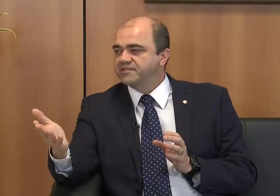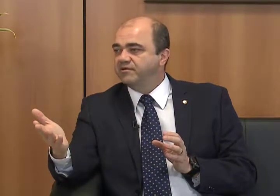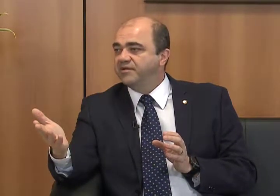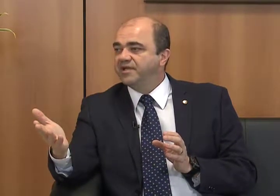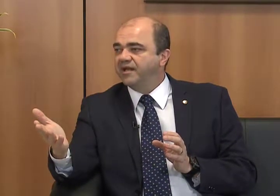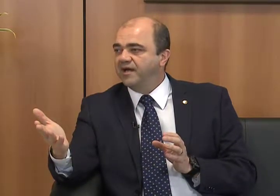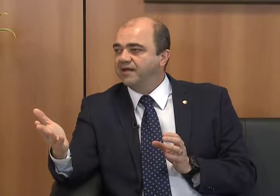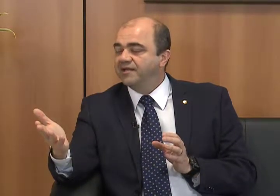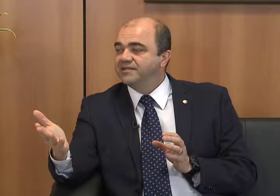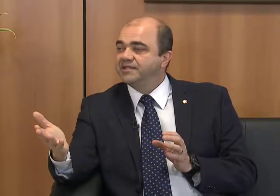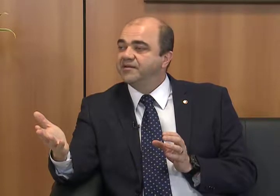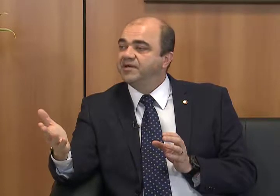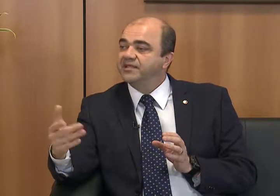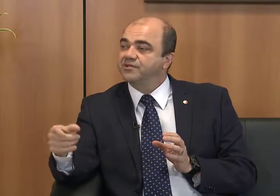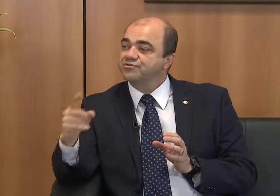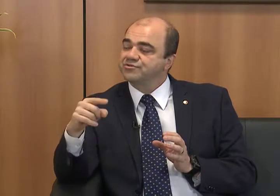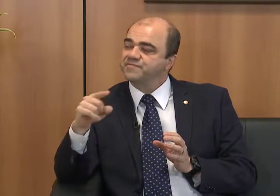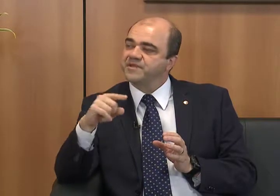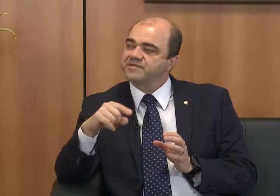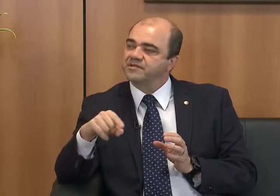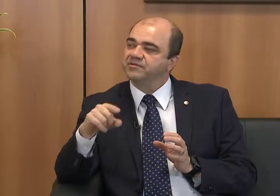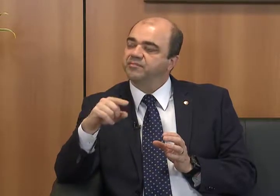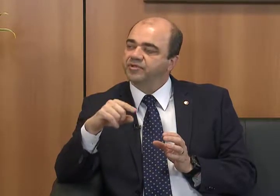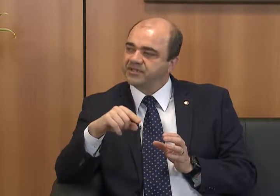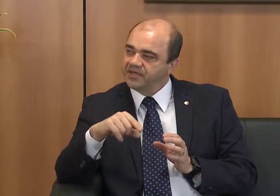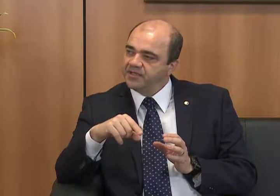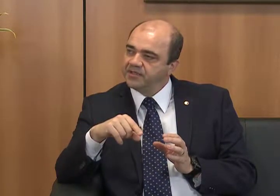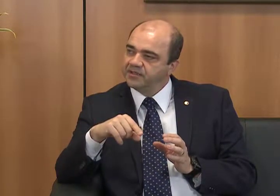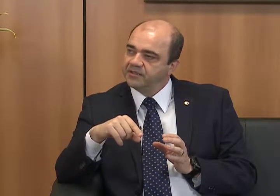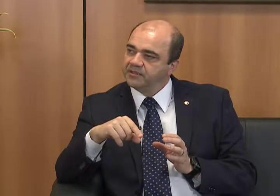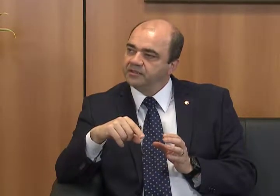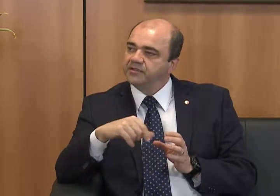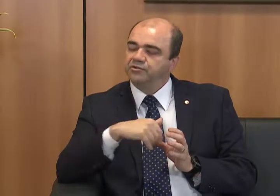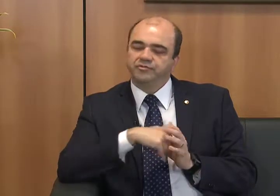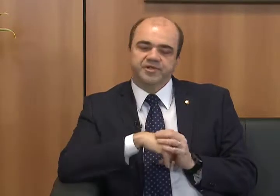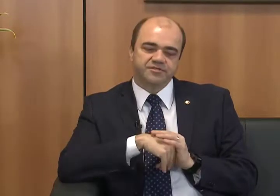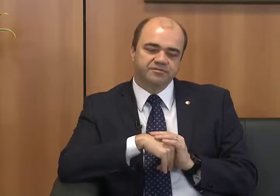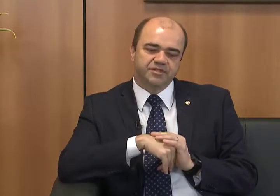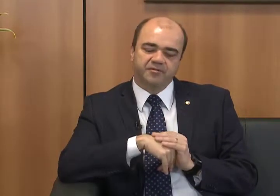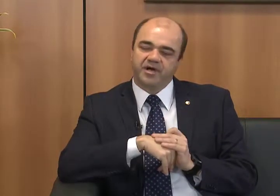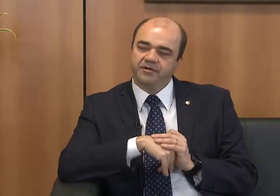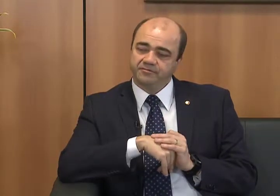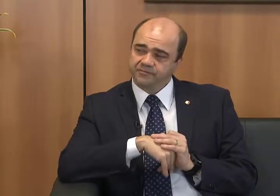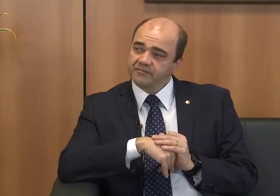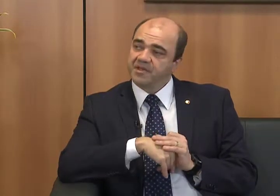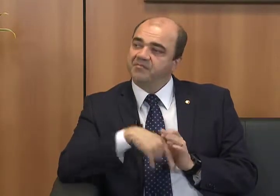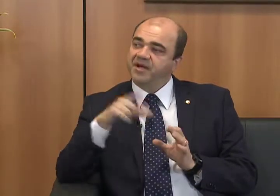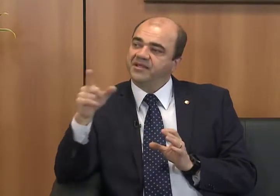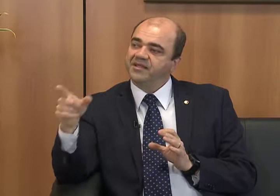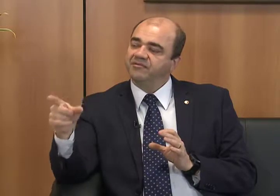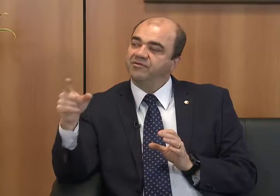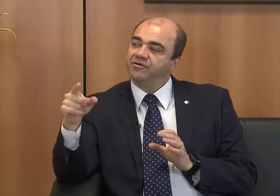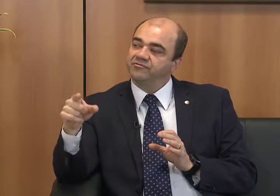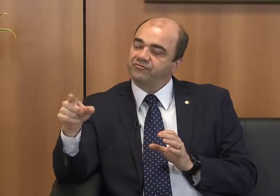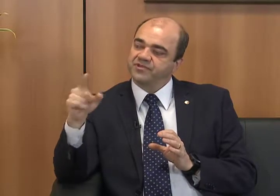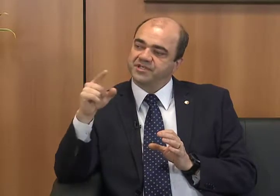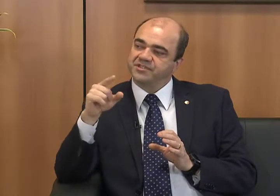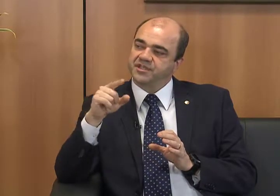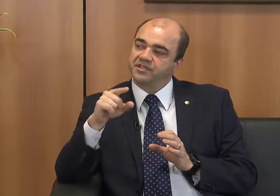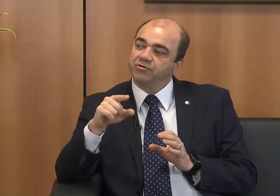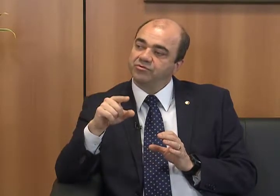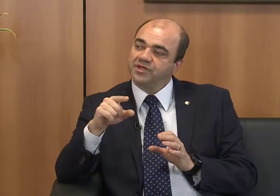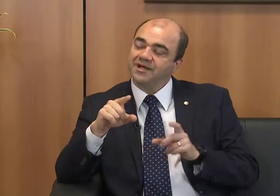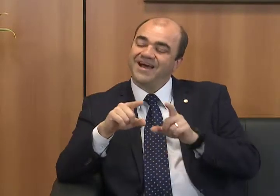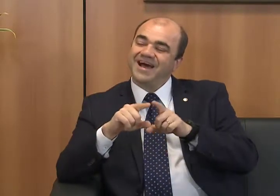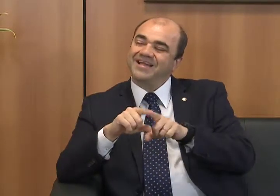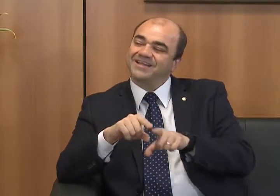proferiu a decisão liminar determinando a suspensão da portaria do ministro do Trabalho para que fosse